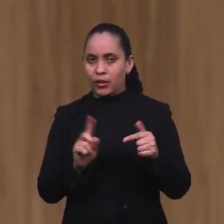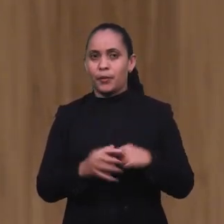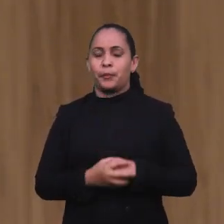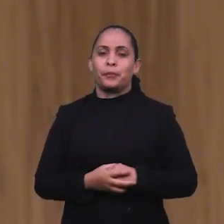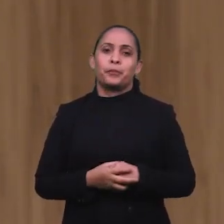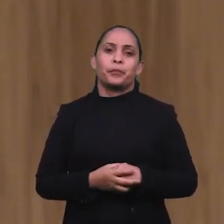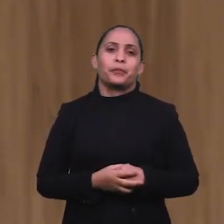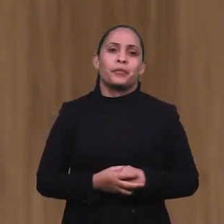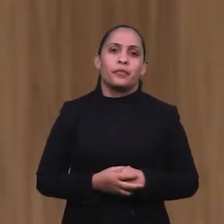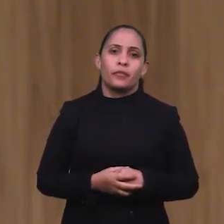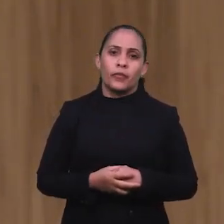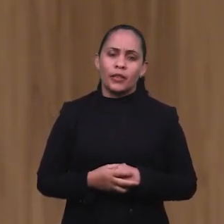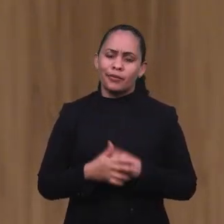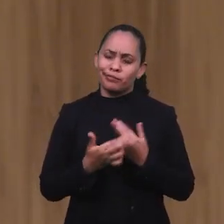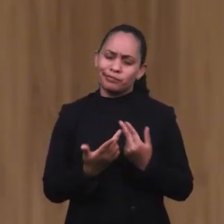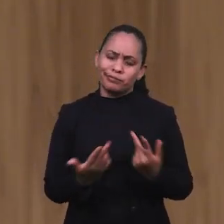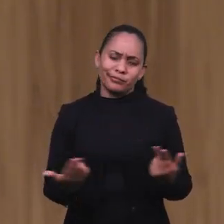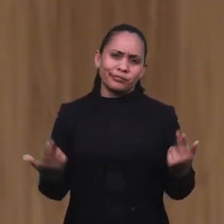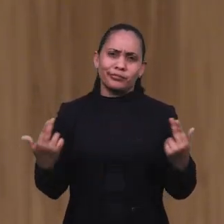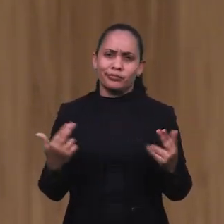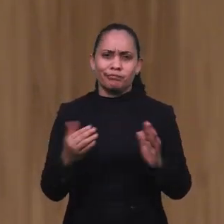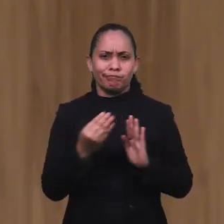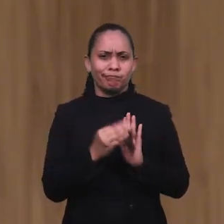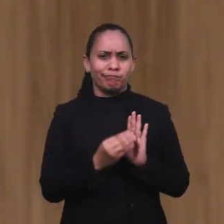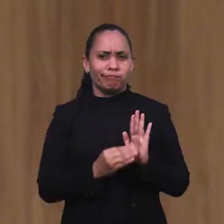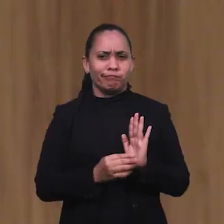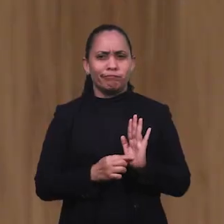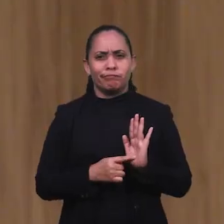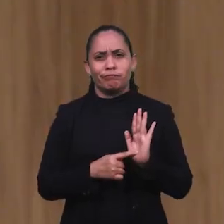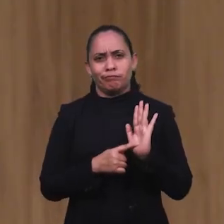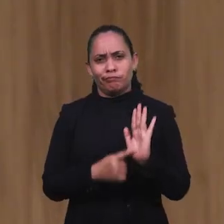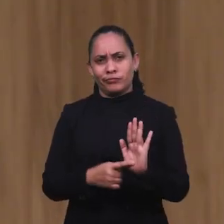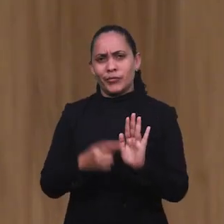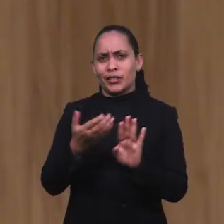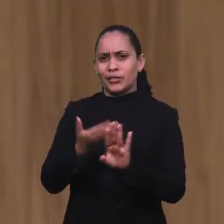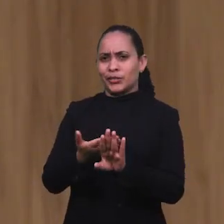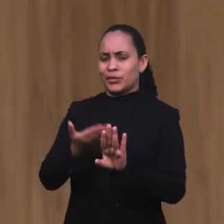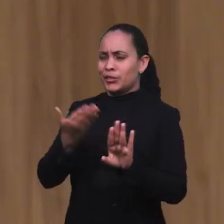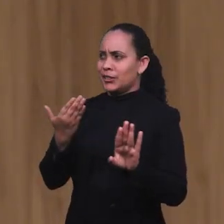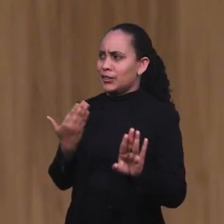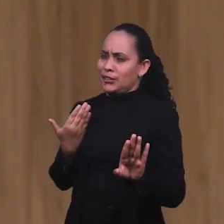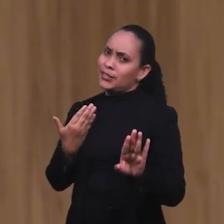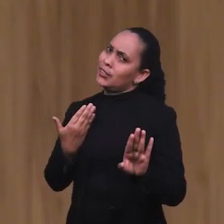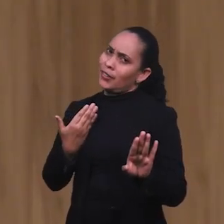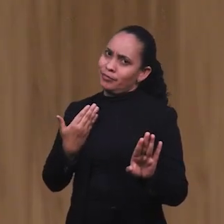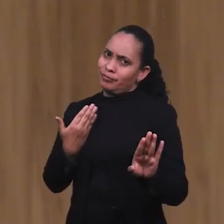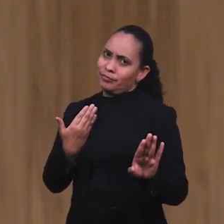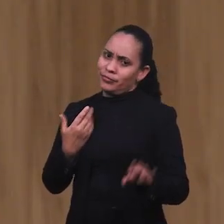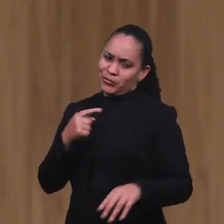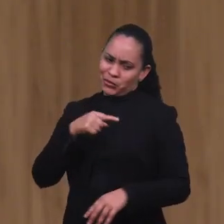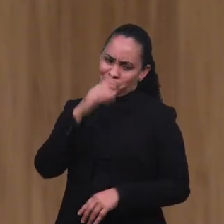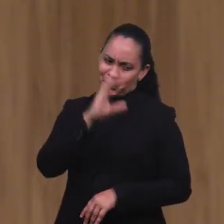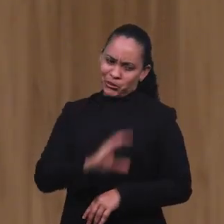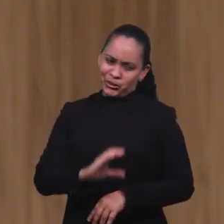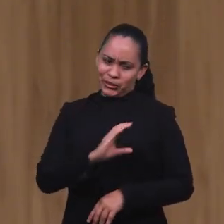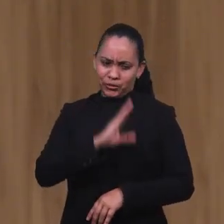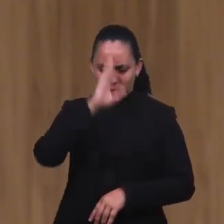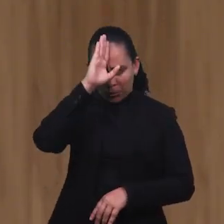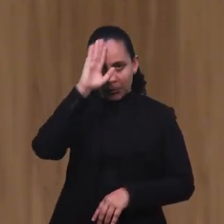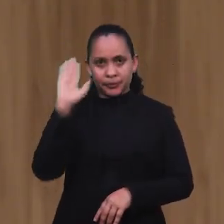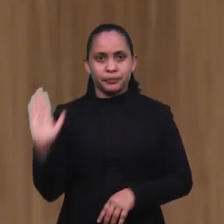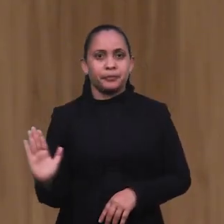falando de Jesus como único mediador, vários tópicos que realmente nos leva a distanciar do catolicismo romano, né?